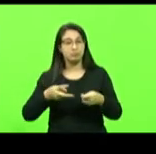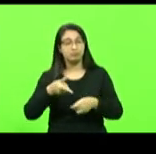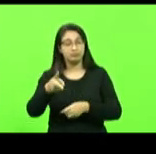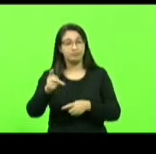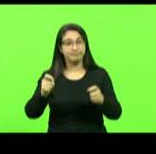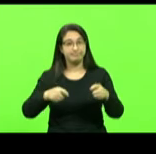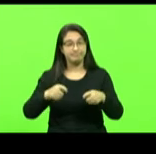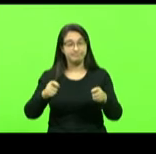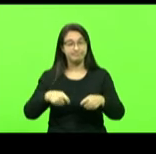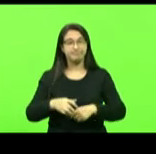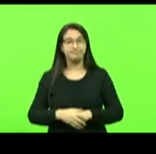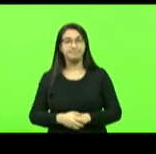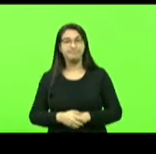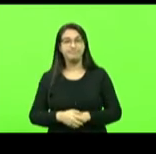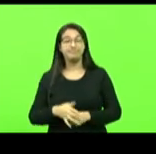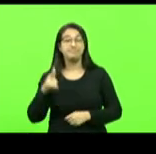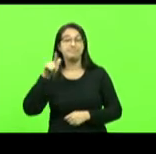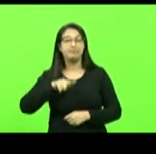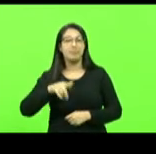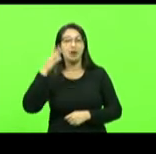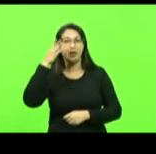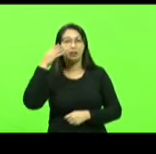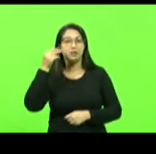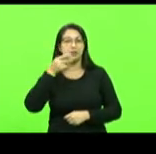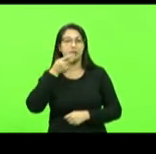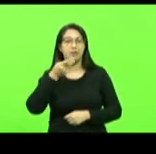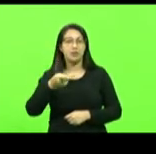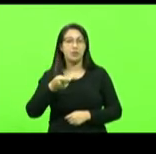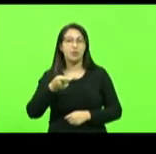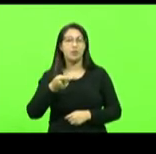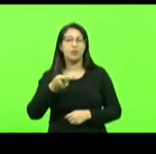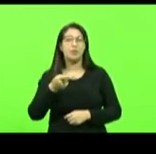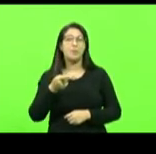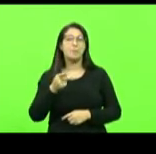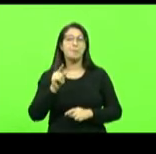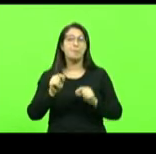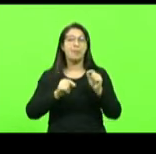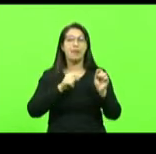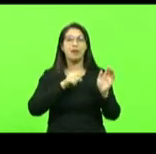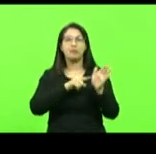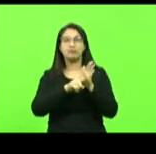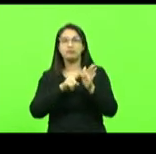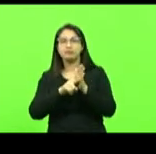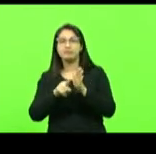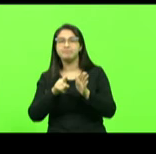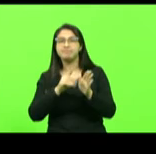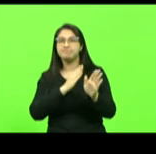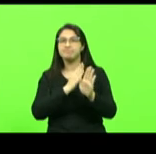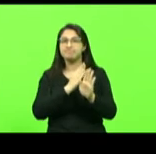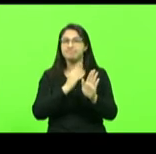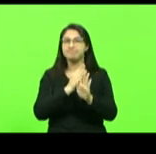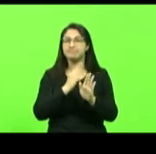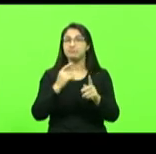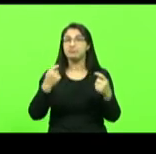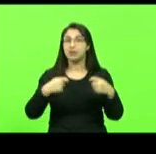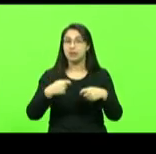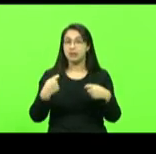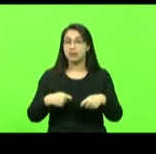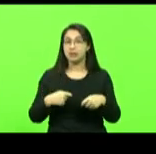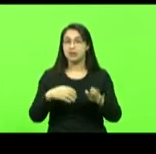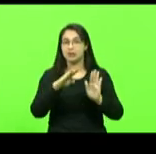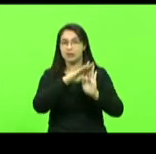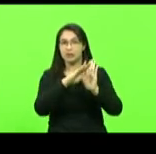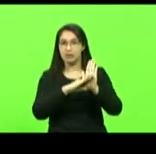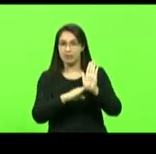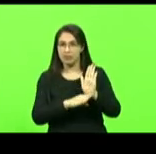muito importante que a Luciane trouxe da questão do processo seletivo, mas a gente precisa, pelo menos, de um cronograma, de